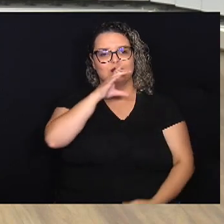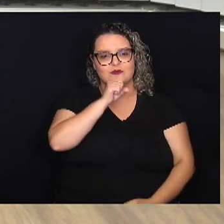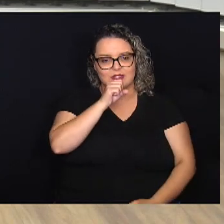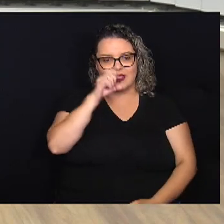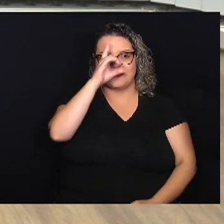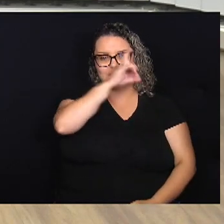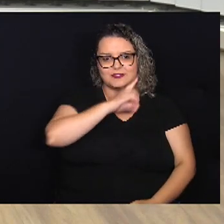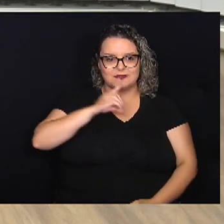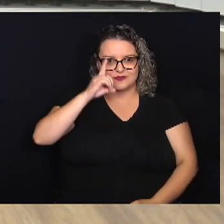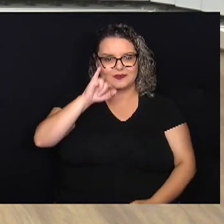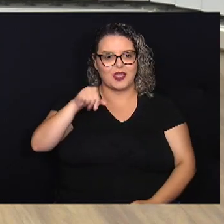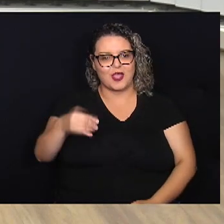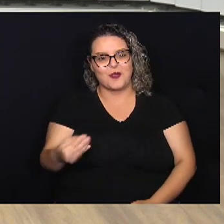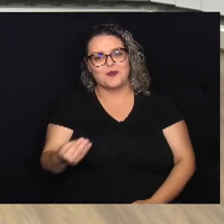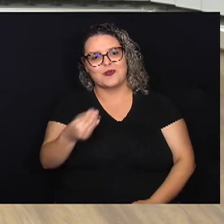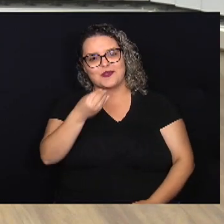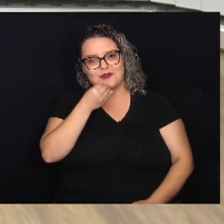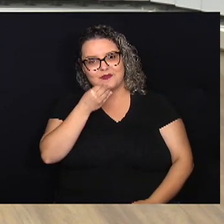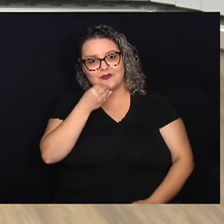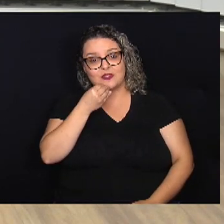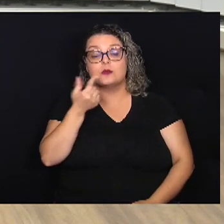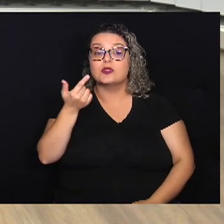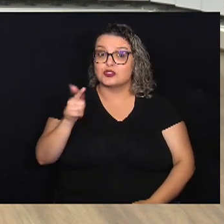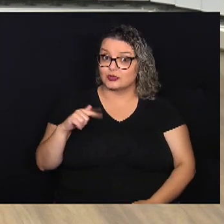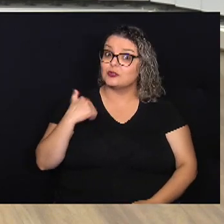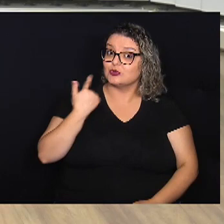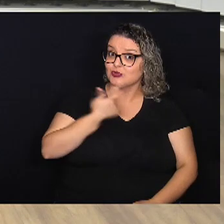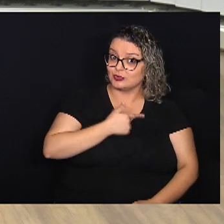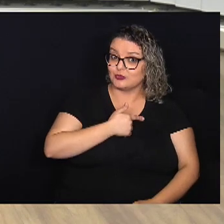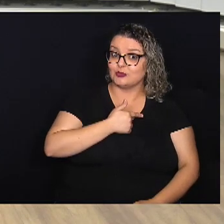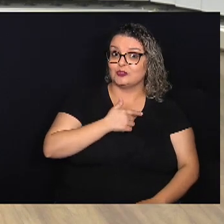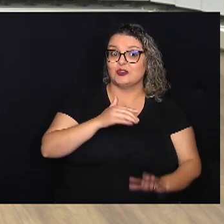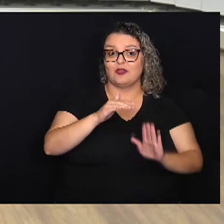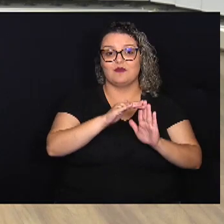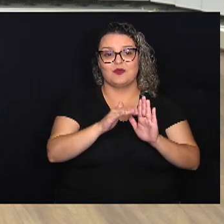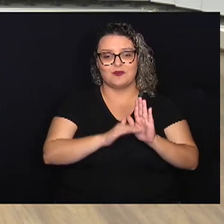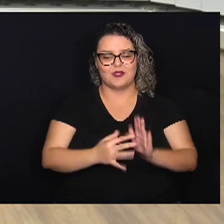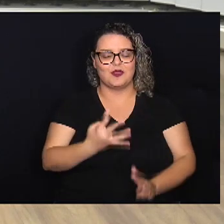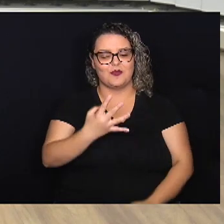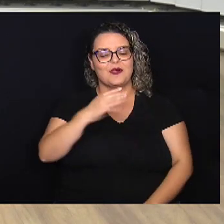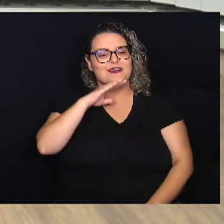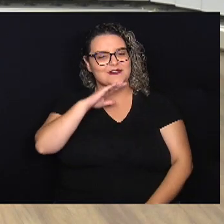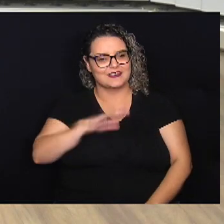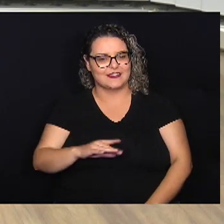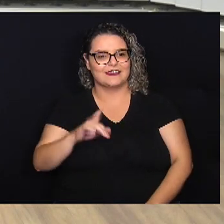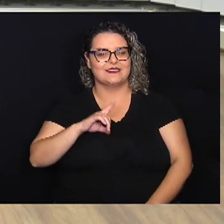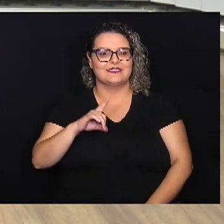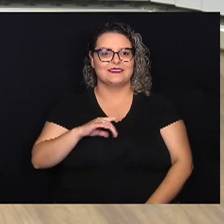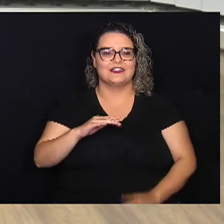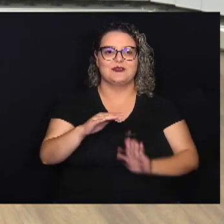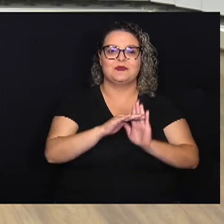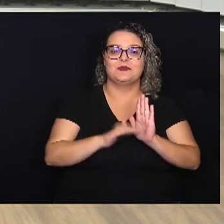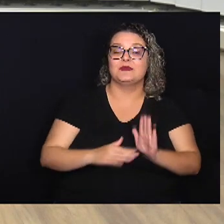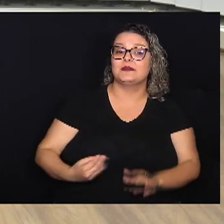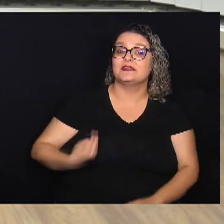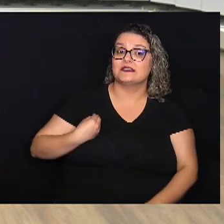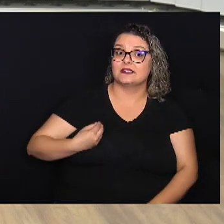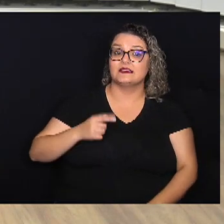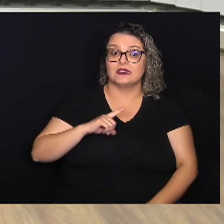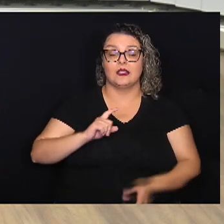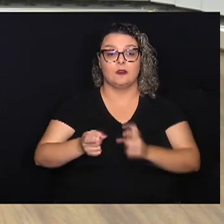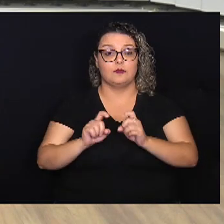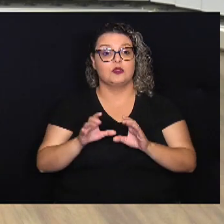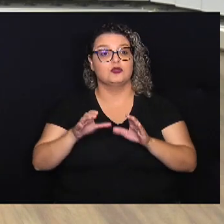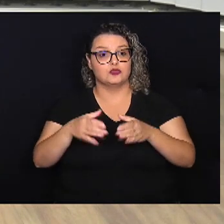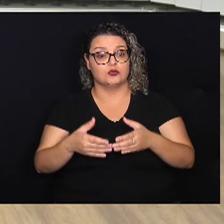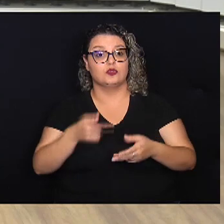você. Aproveite, mas continue com a gente, hein? Hoje, 4 horas da tarde, tem programação ao vivo. A gente tem a reunião da Comissão de Cultura,